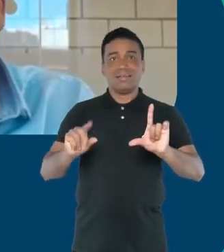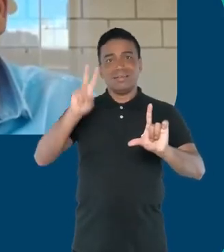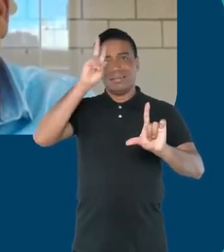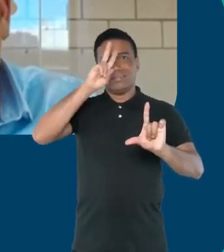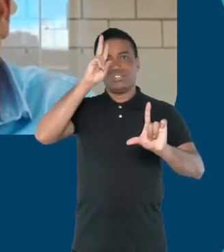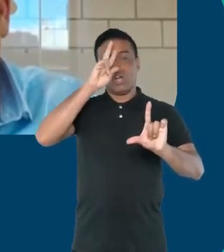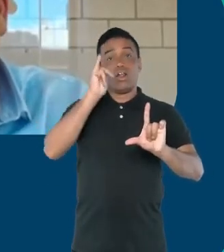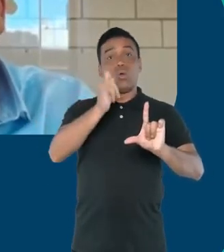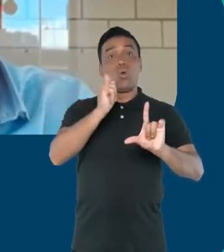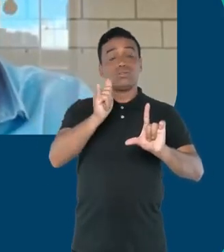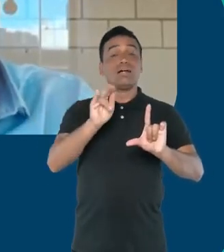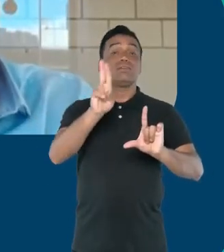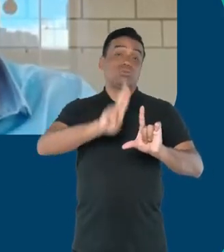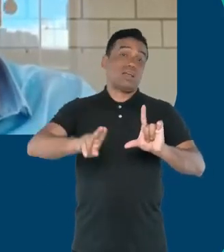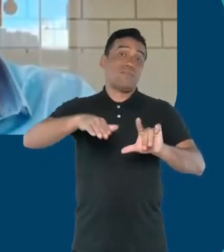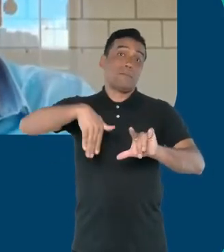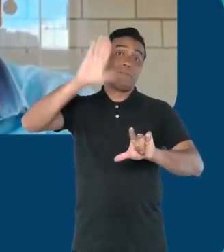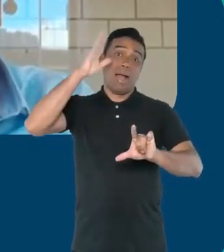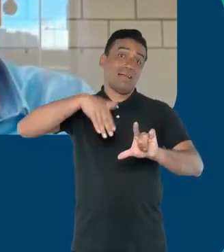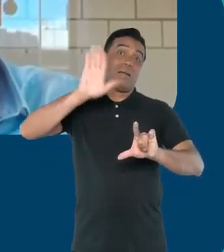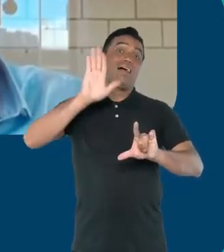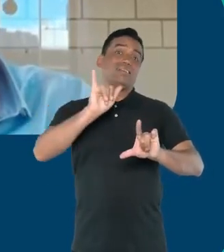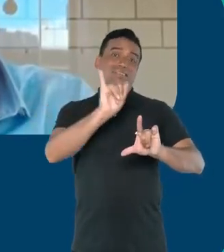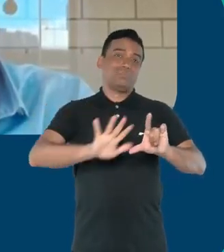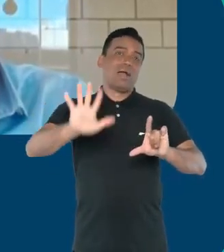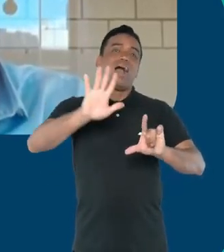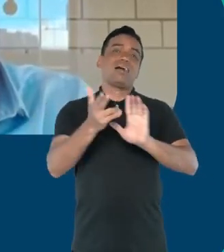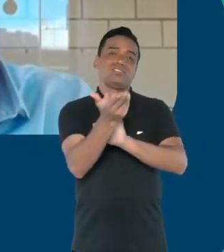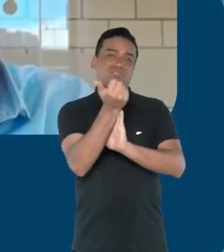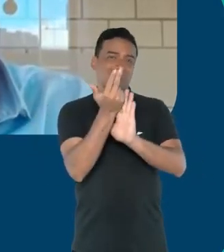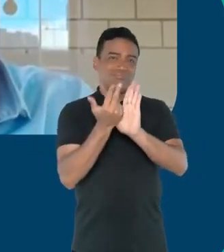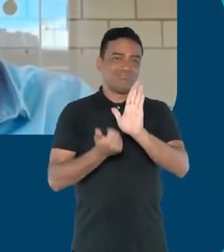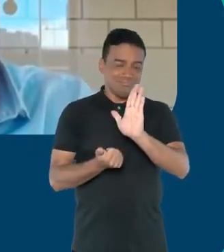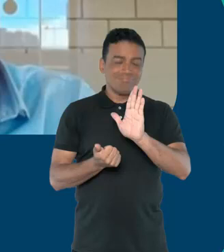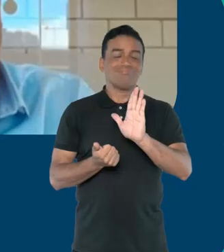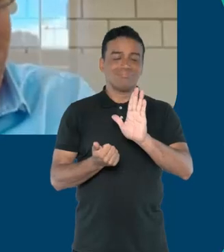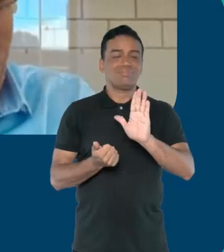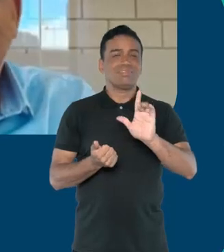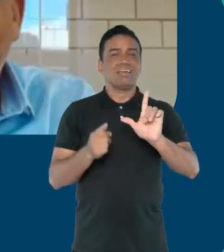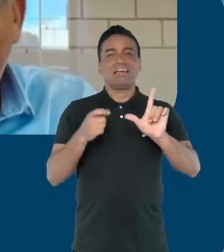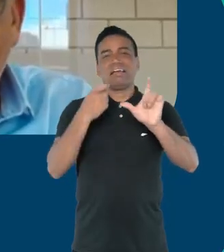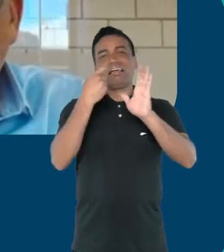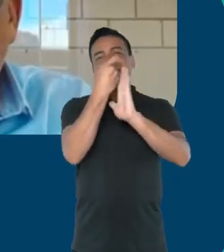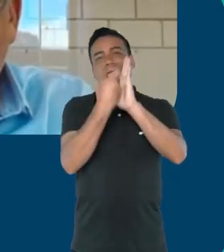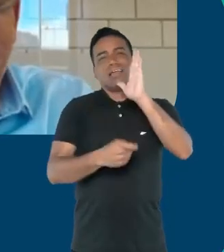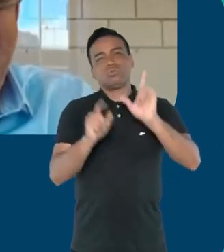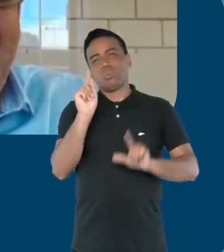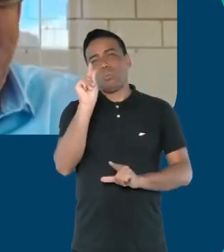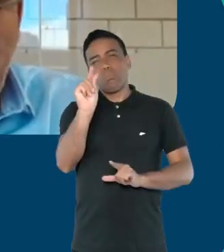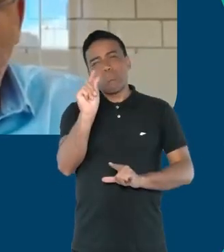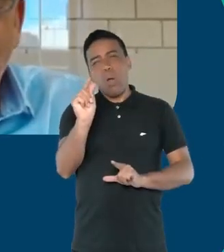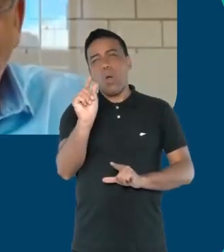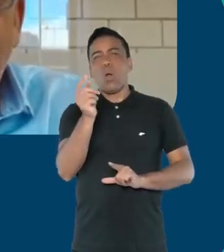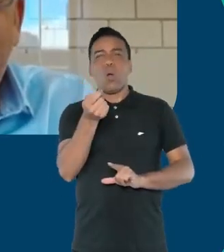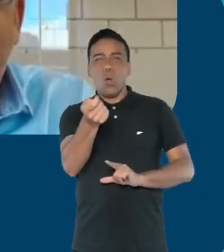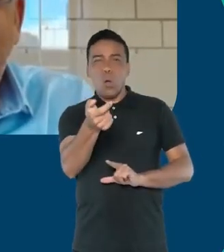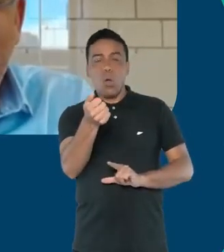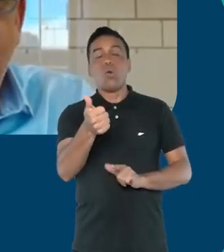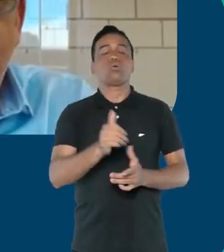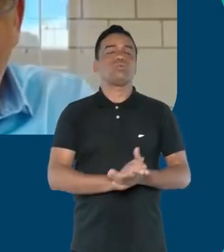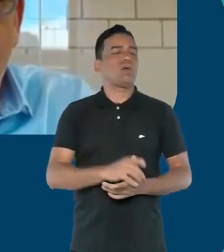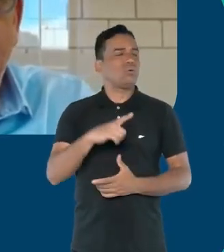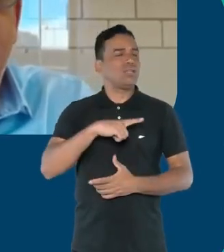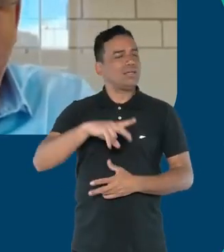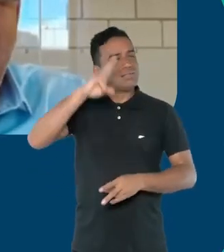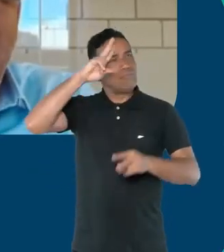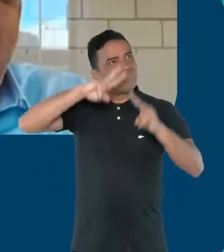se contava por meio de um desenho, né, de uma ilustração, né? E eu tenho muito